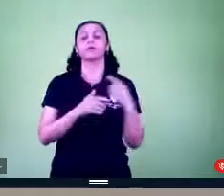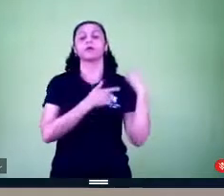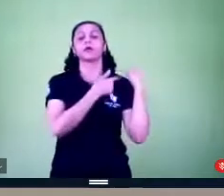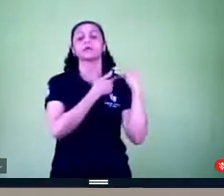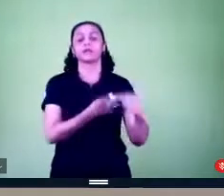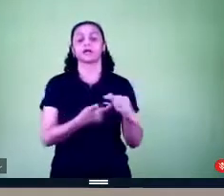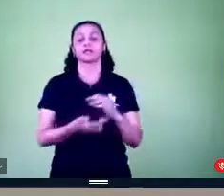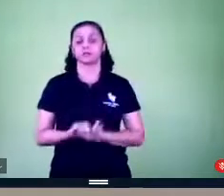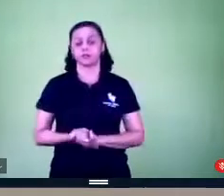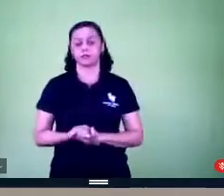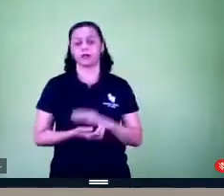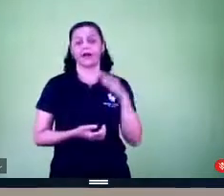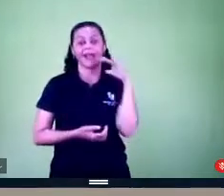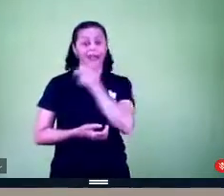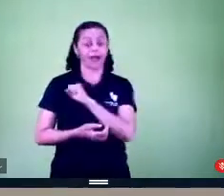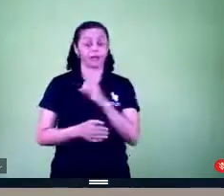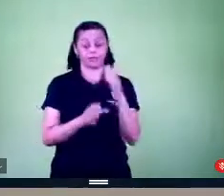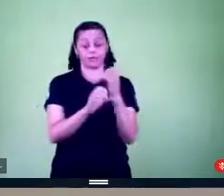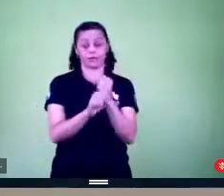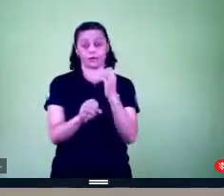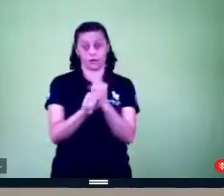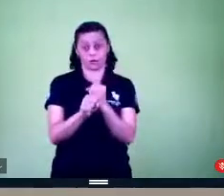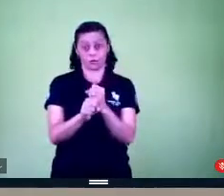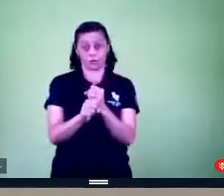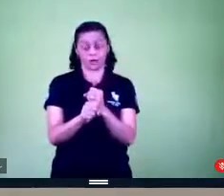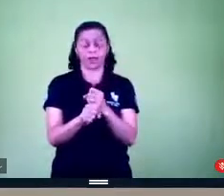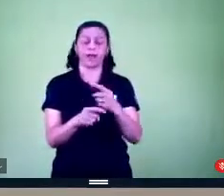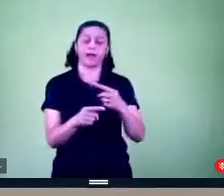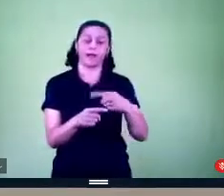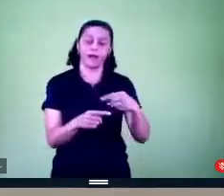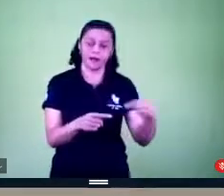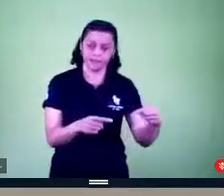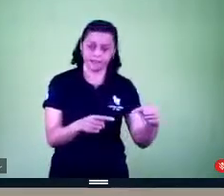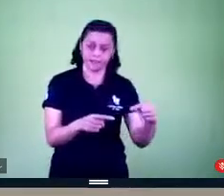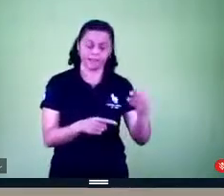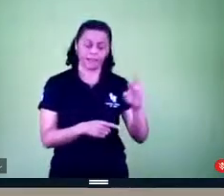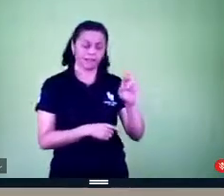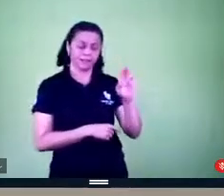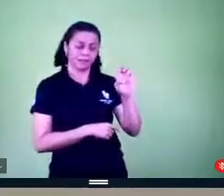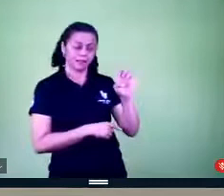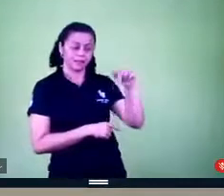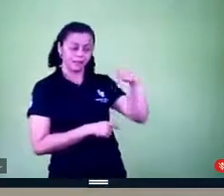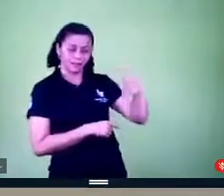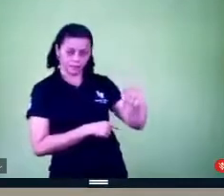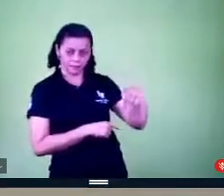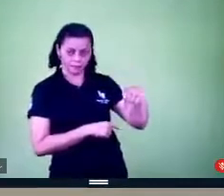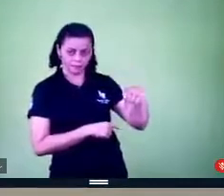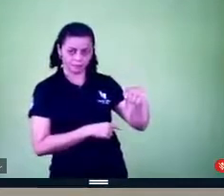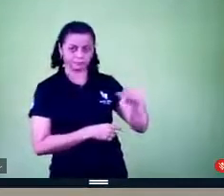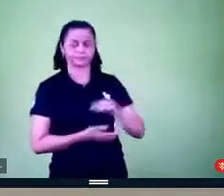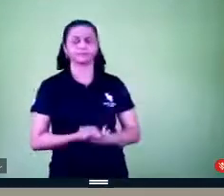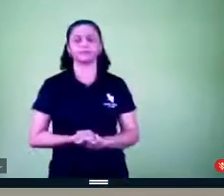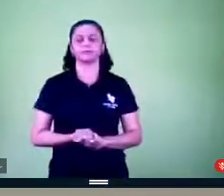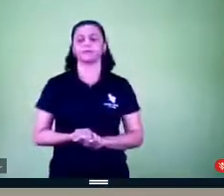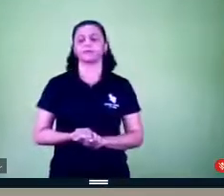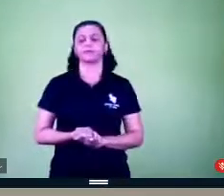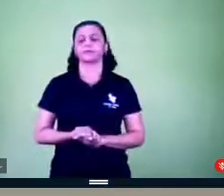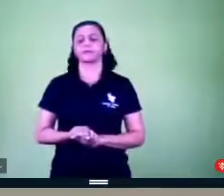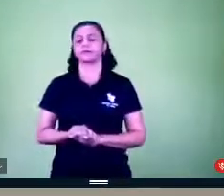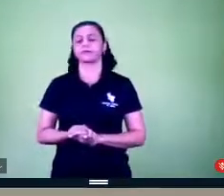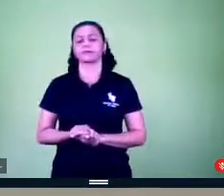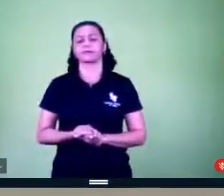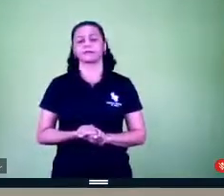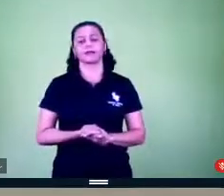a resistência equivalente, vamos pagar aqui, fosse pelo modo clássico, o modo raiz